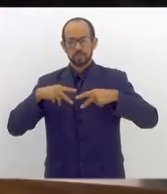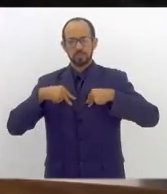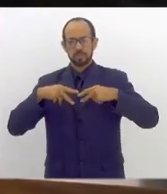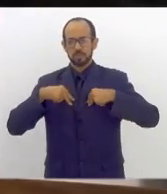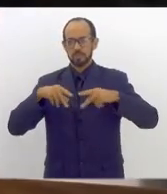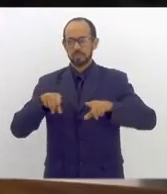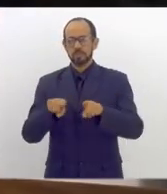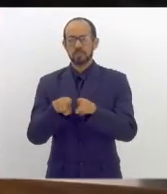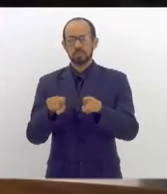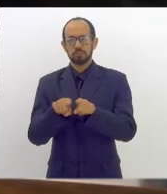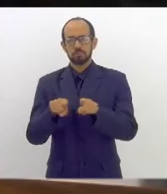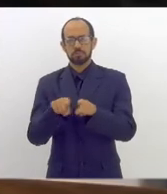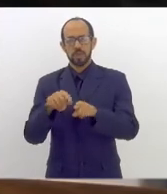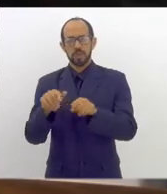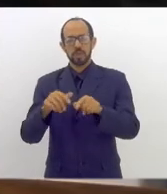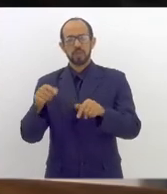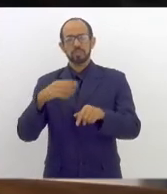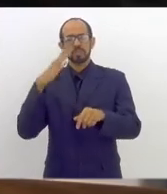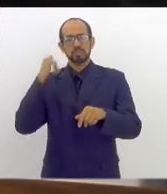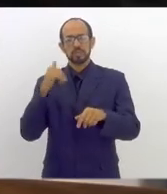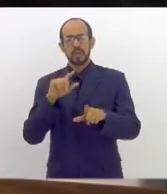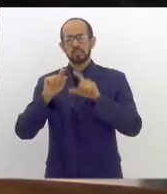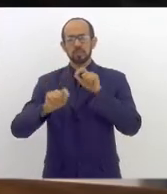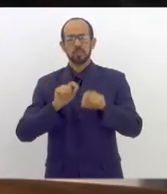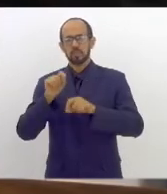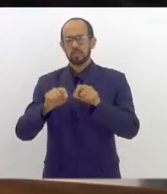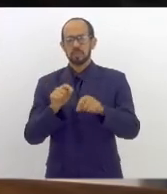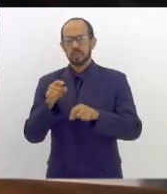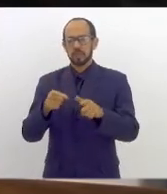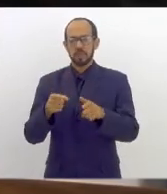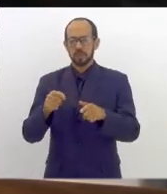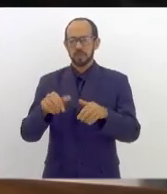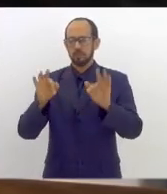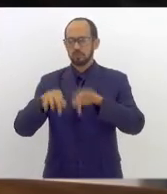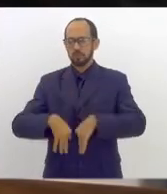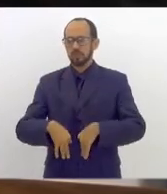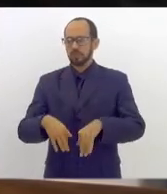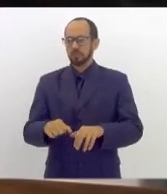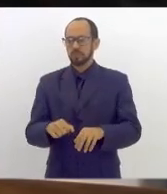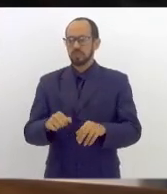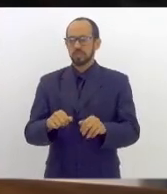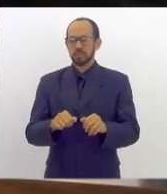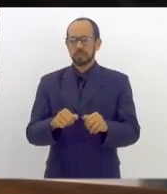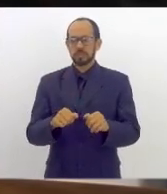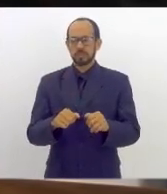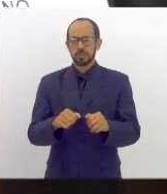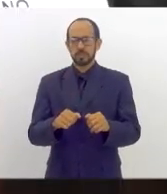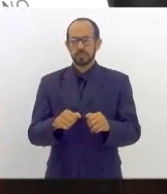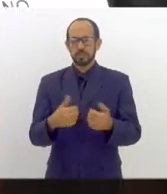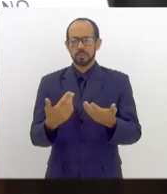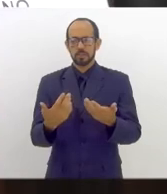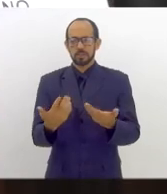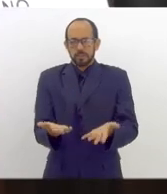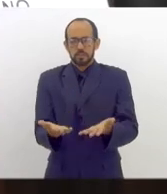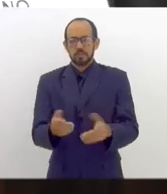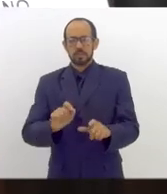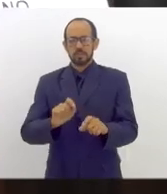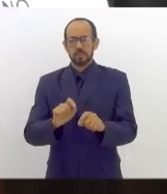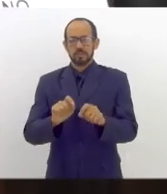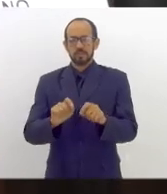a gente augura a gente sabe que vossa cearense está terminando seu mandato aqui no estado do Rio de Janeiro mas que